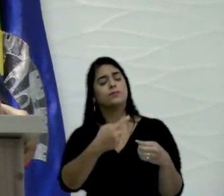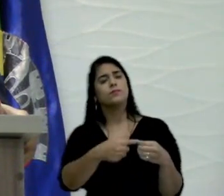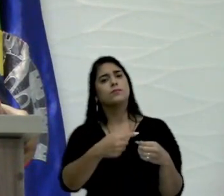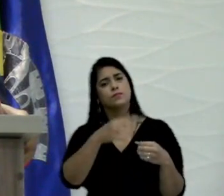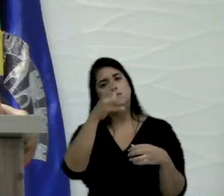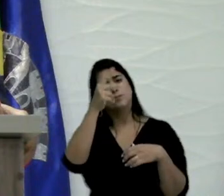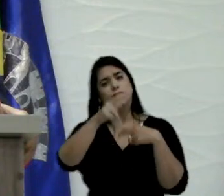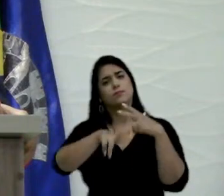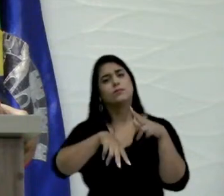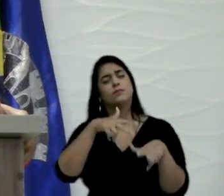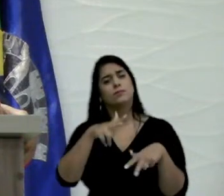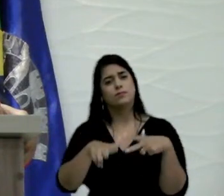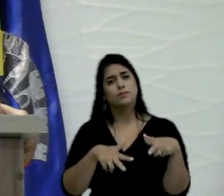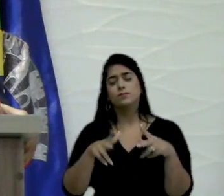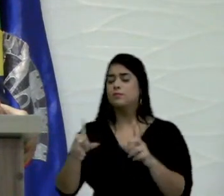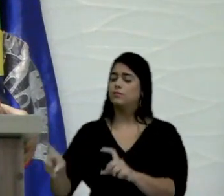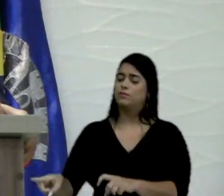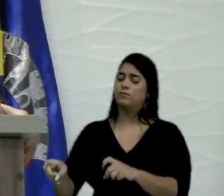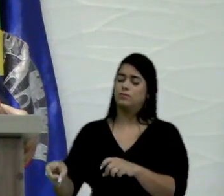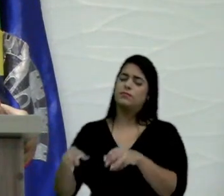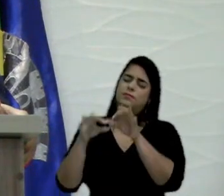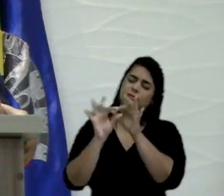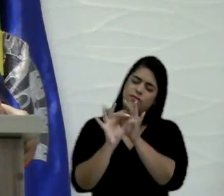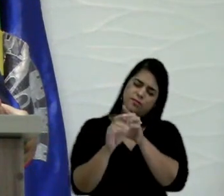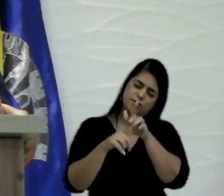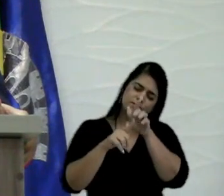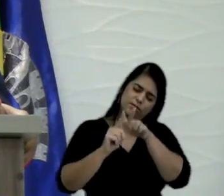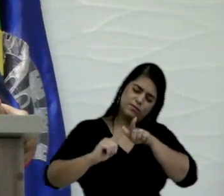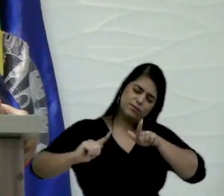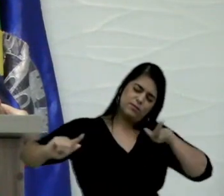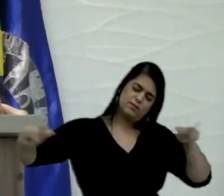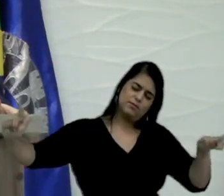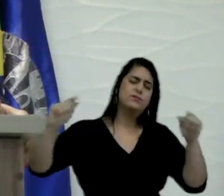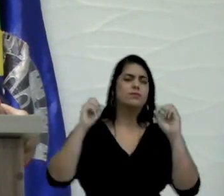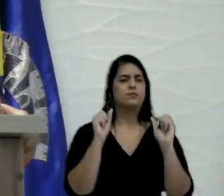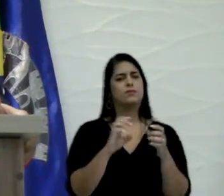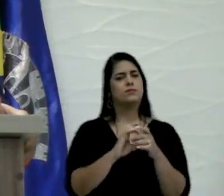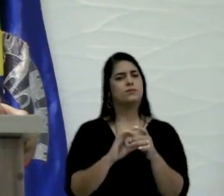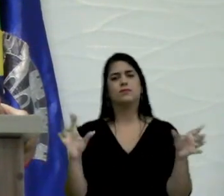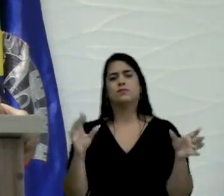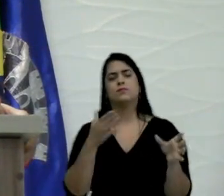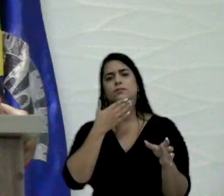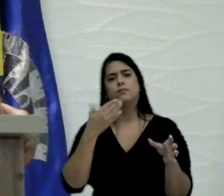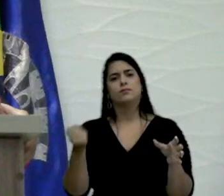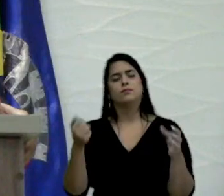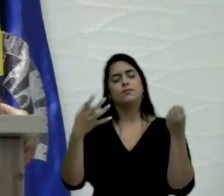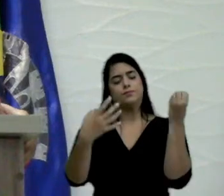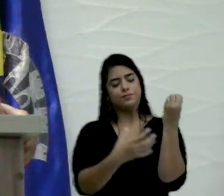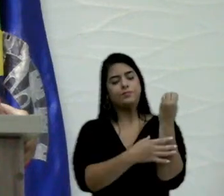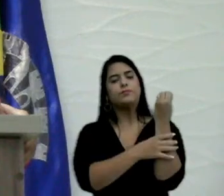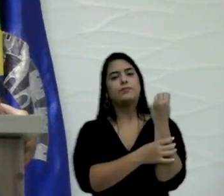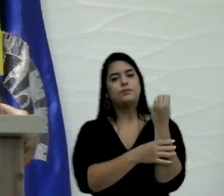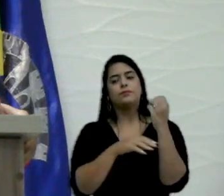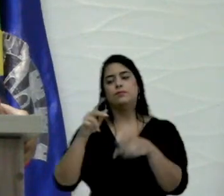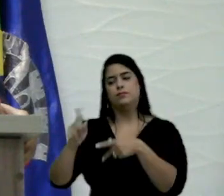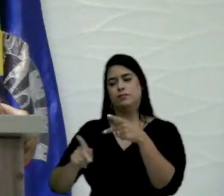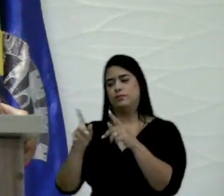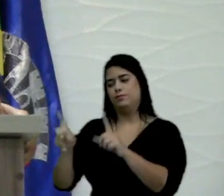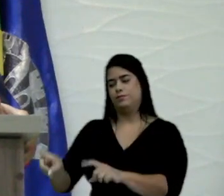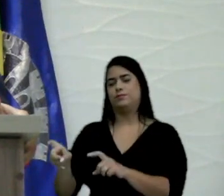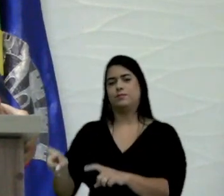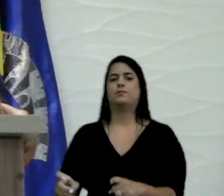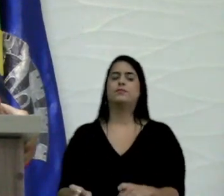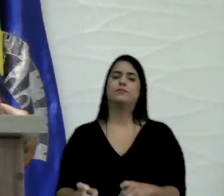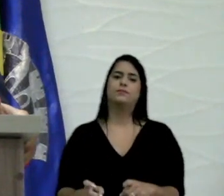a área rural que nós temos a extensão Rural que nós temos pudesse proceder com a melhoria da segurança do Povo da zona rural